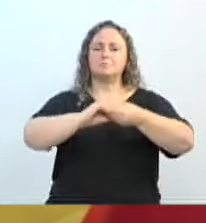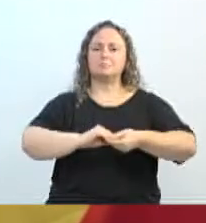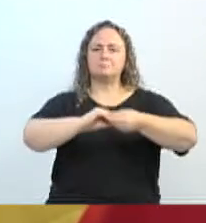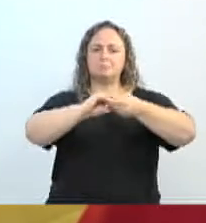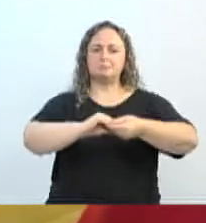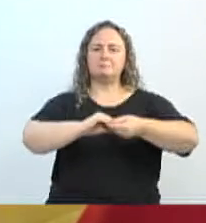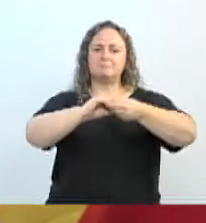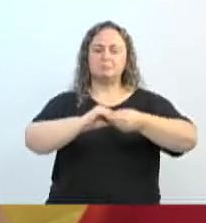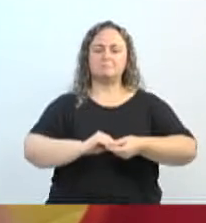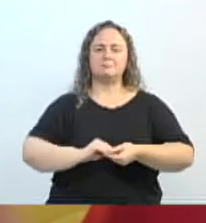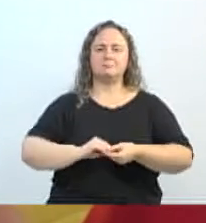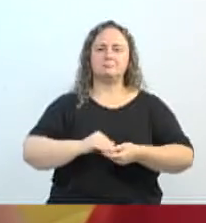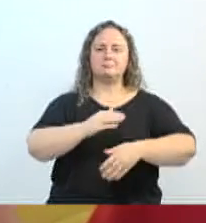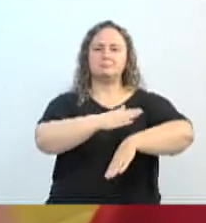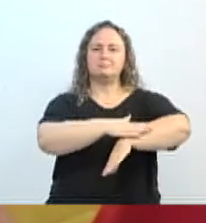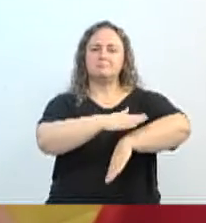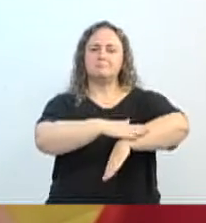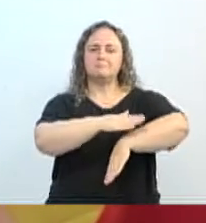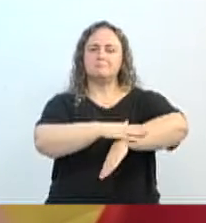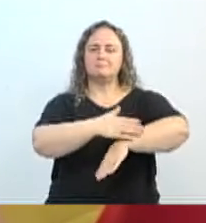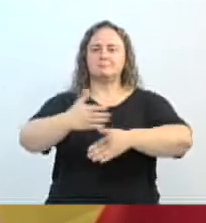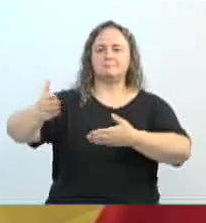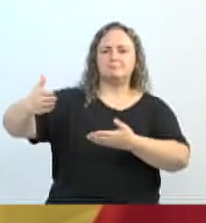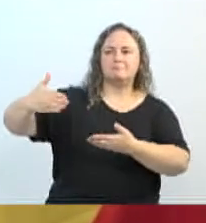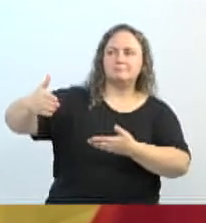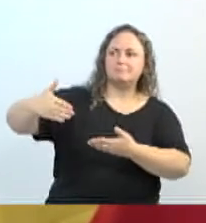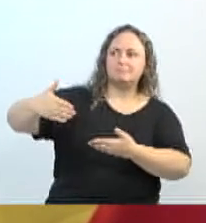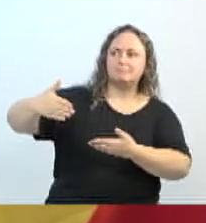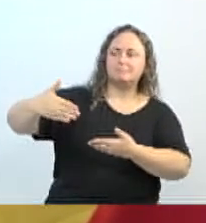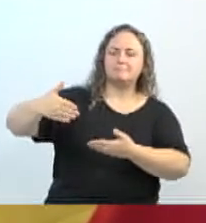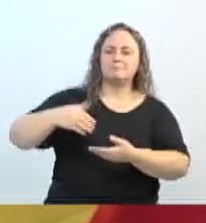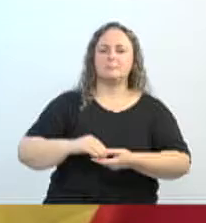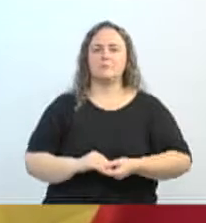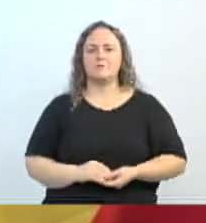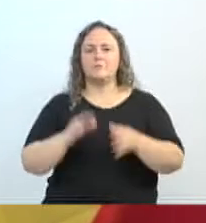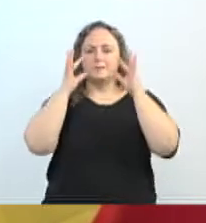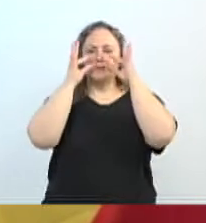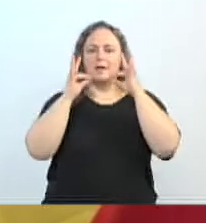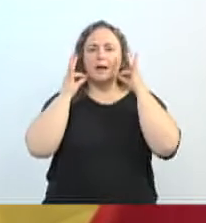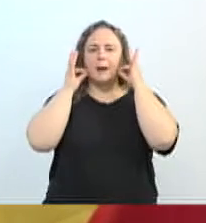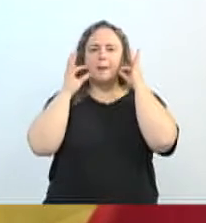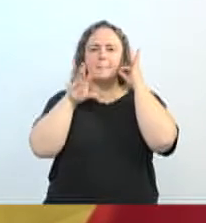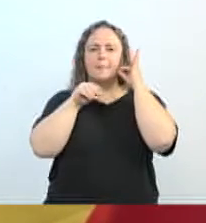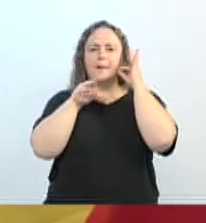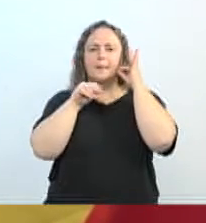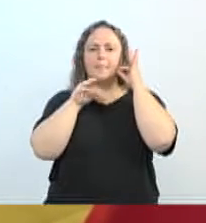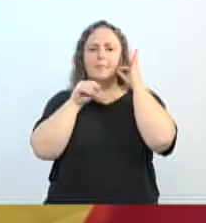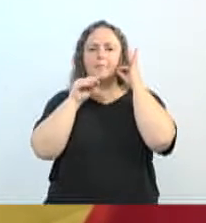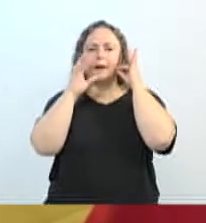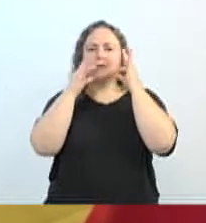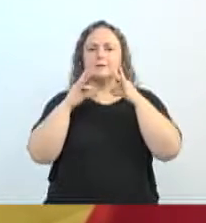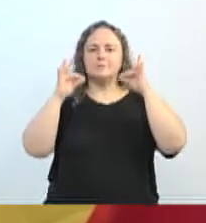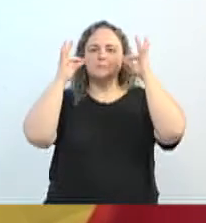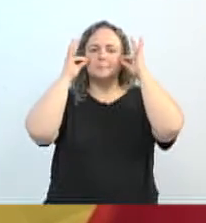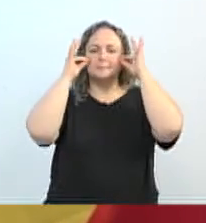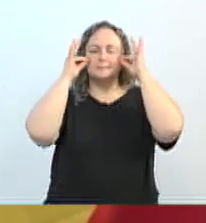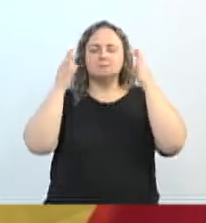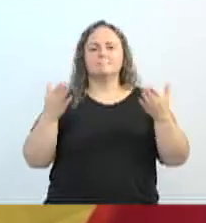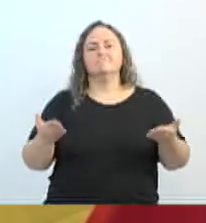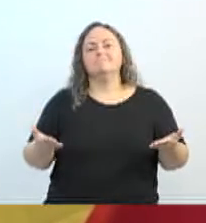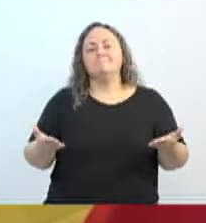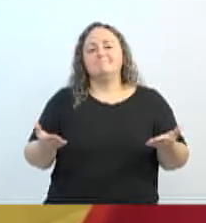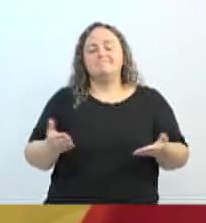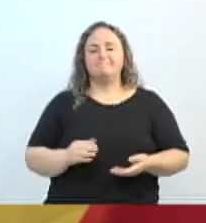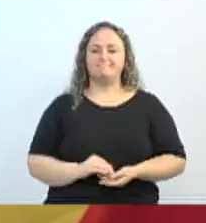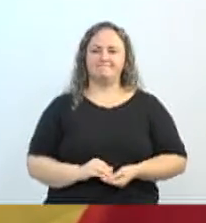as pessoas voltaram a tocar umas nas outras, as pessoas abaixam suas máscaras para conversar com mais clareza e nitidez.